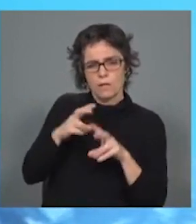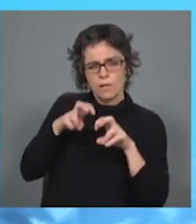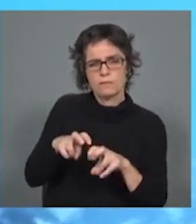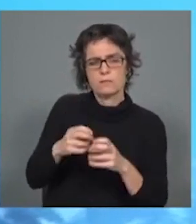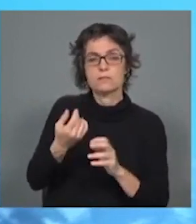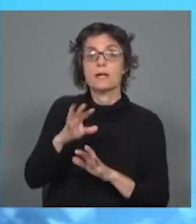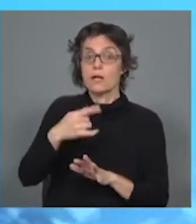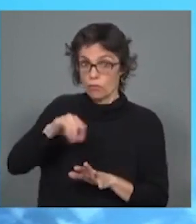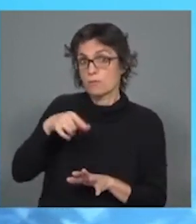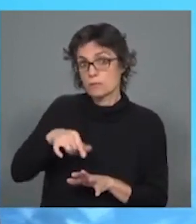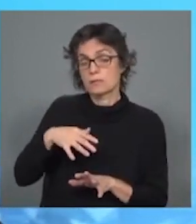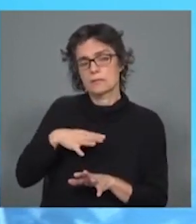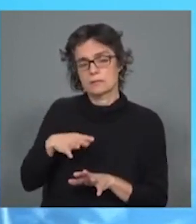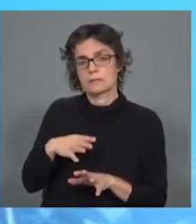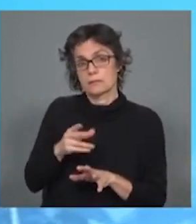tínhamos que também,